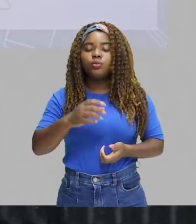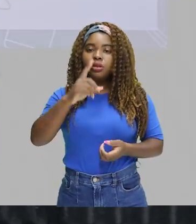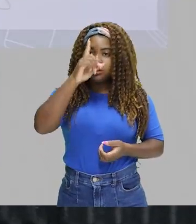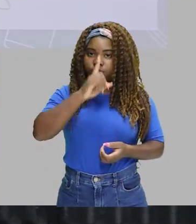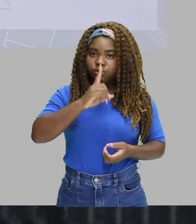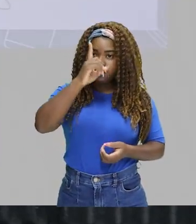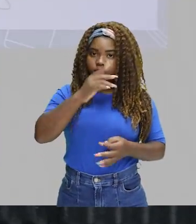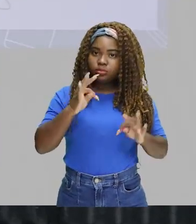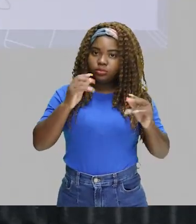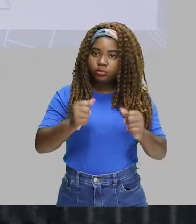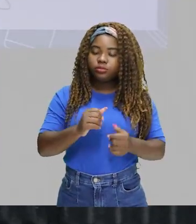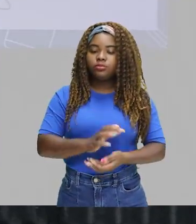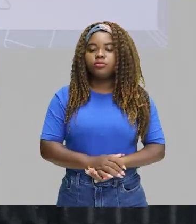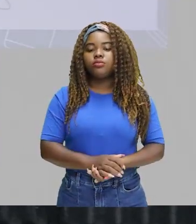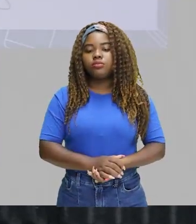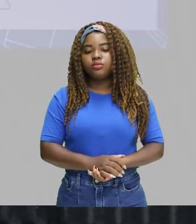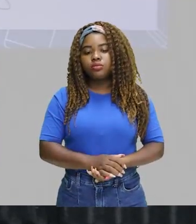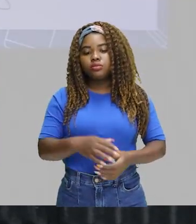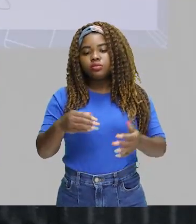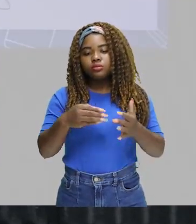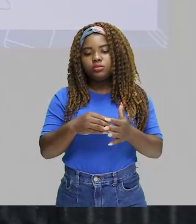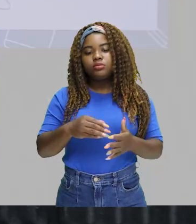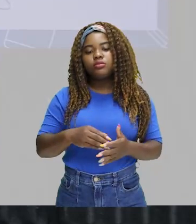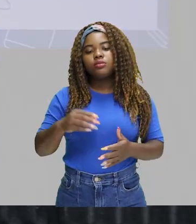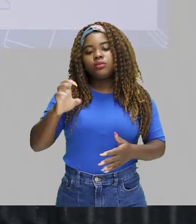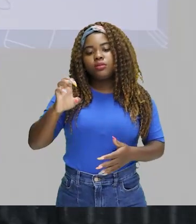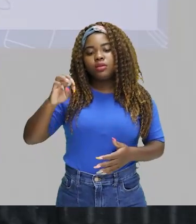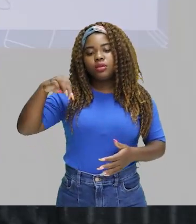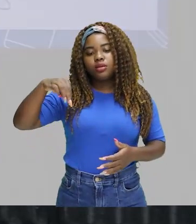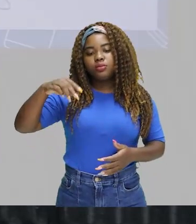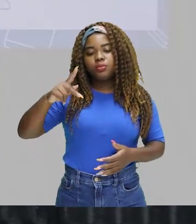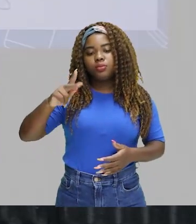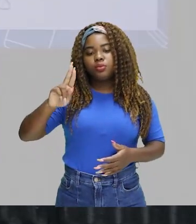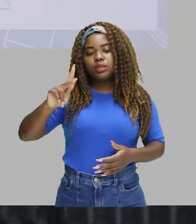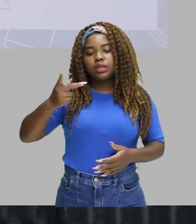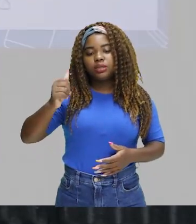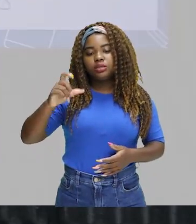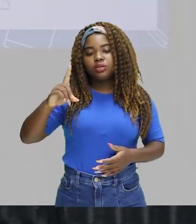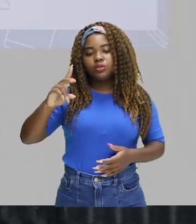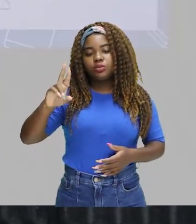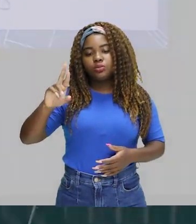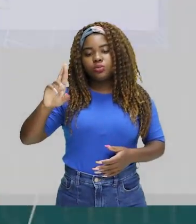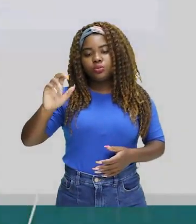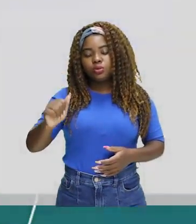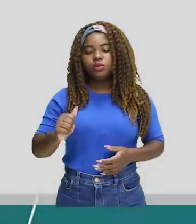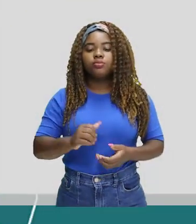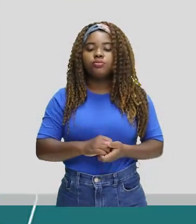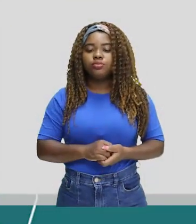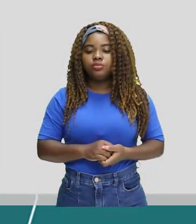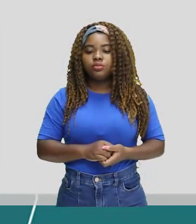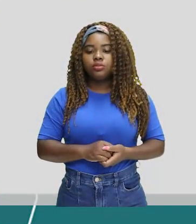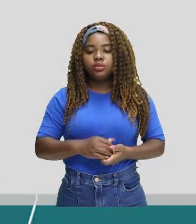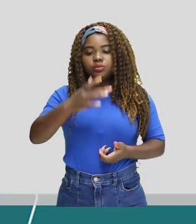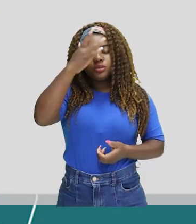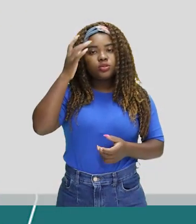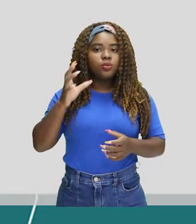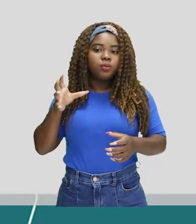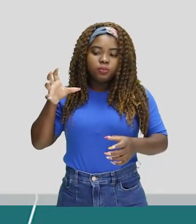ó, todinha é o corpo do dardo. E por último, nós temos uma empunhadura de corda, que é onde o atleta vai